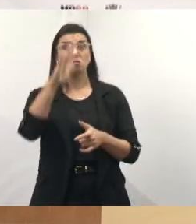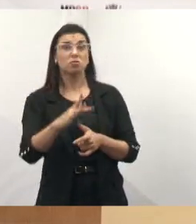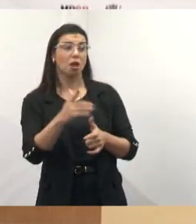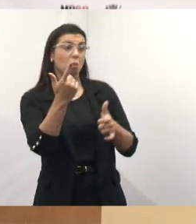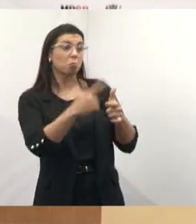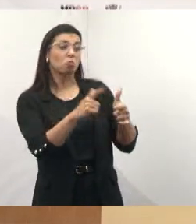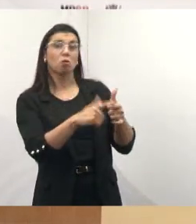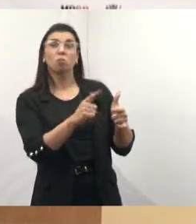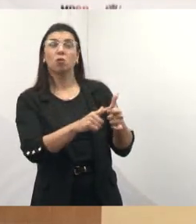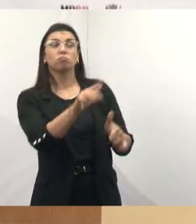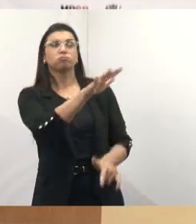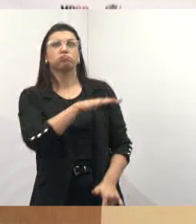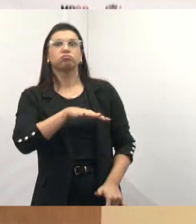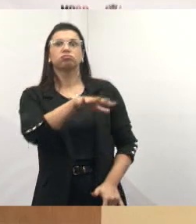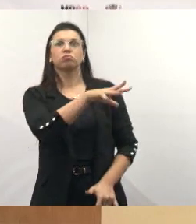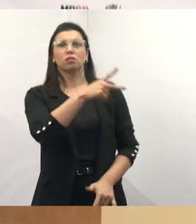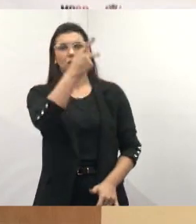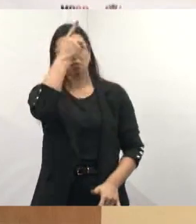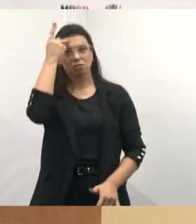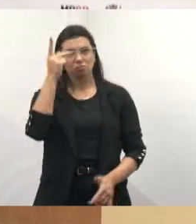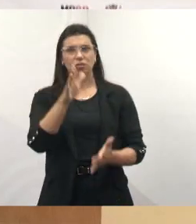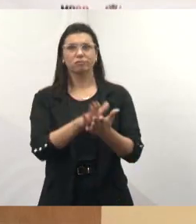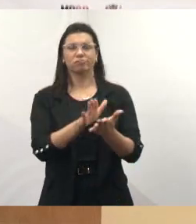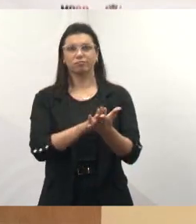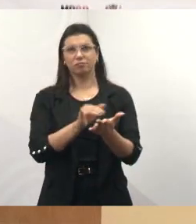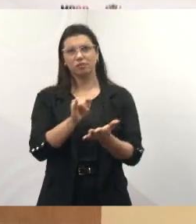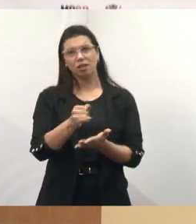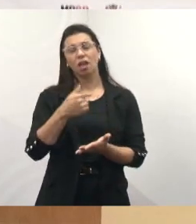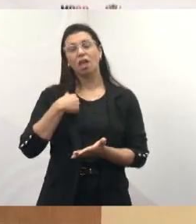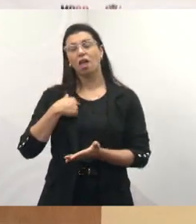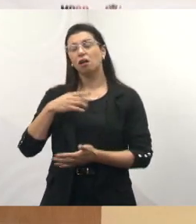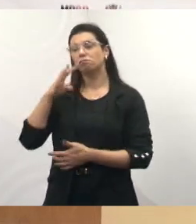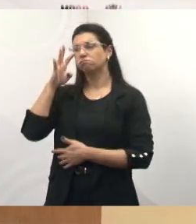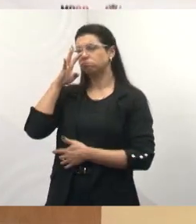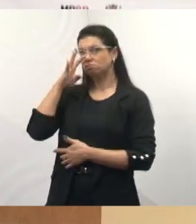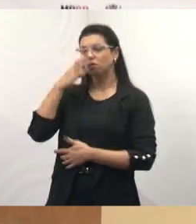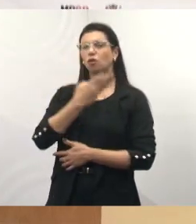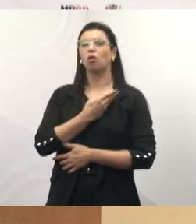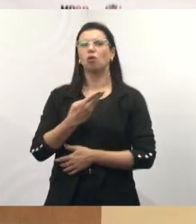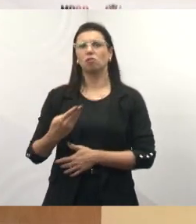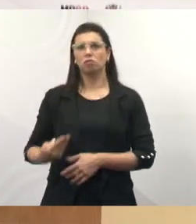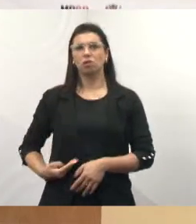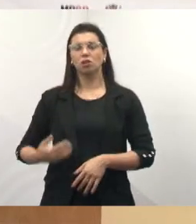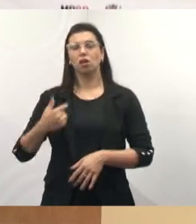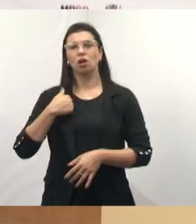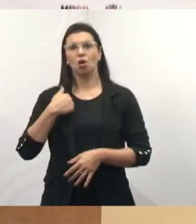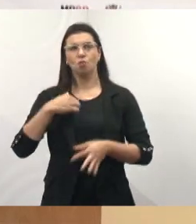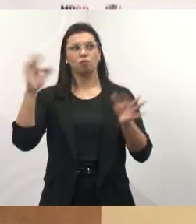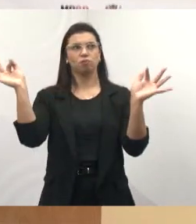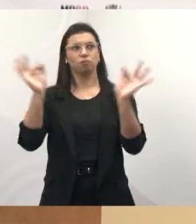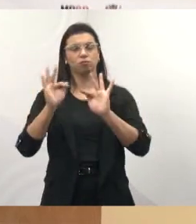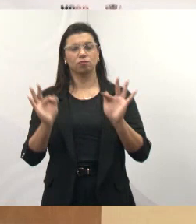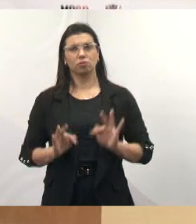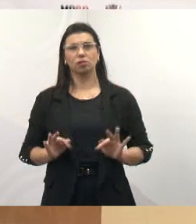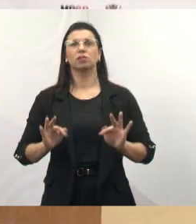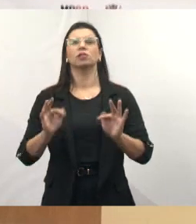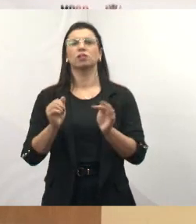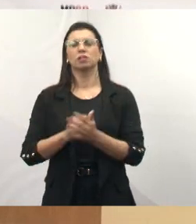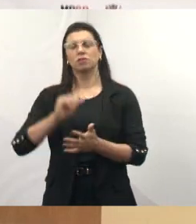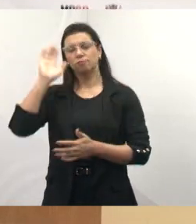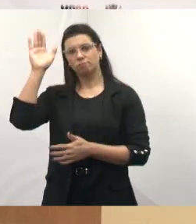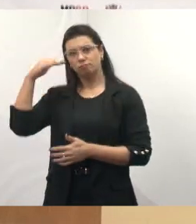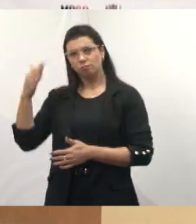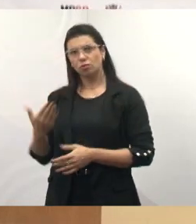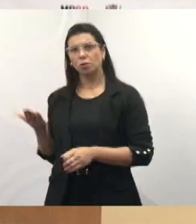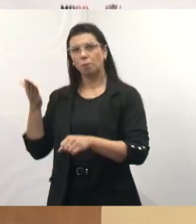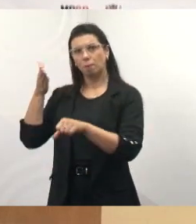lugar do outro, né? E isso eu tenho que admirar deste governo. Sou muito feliz em fazer parte, muito honrada